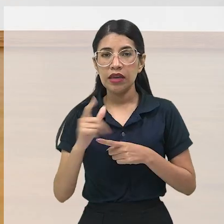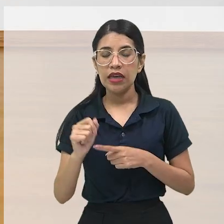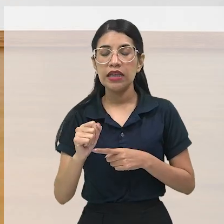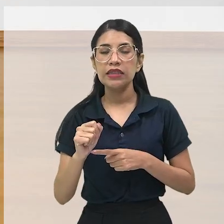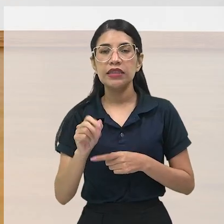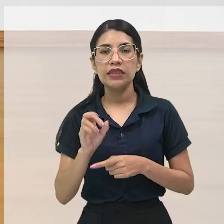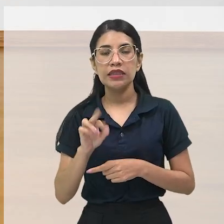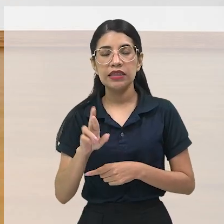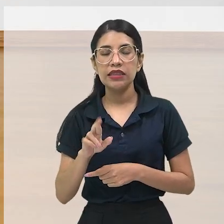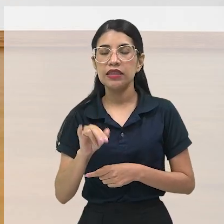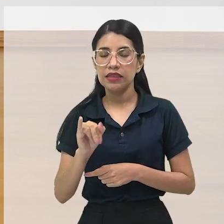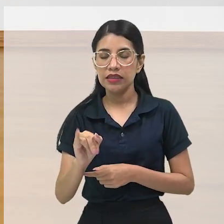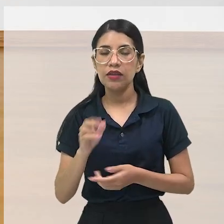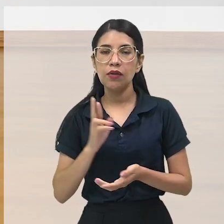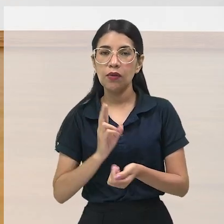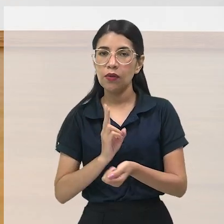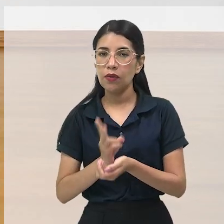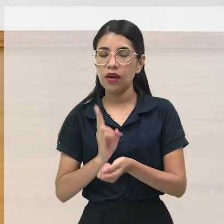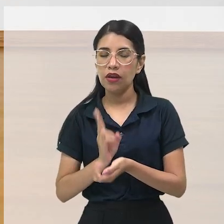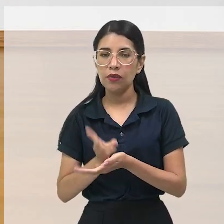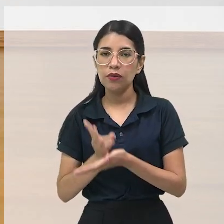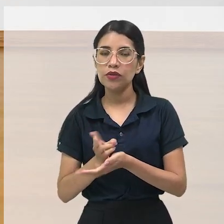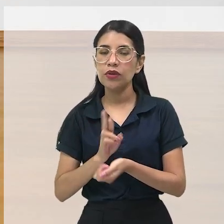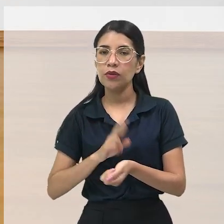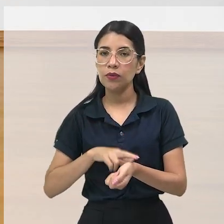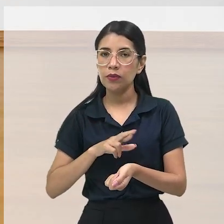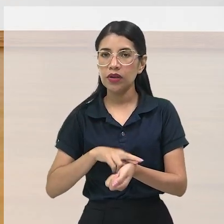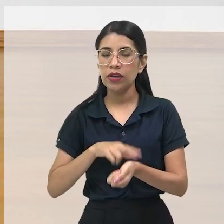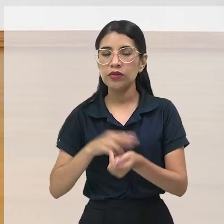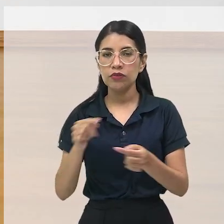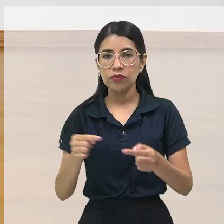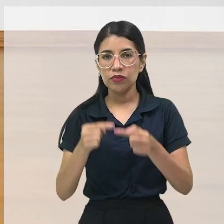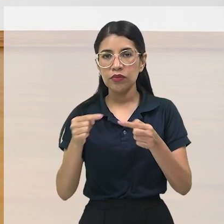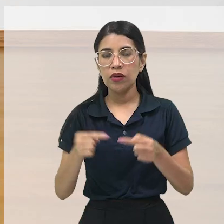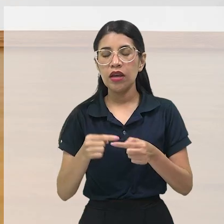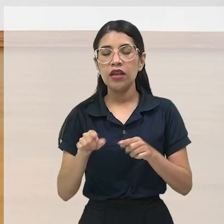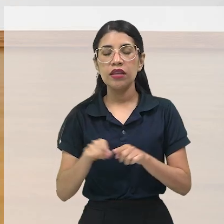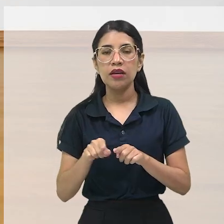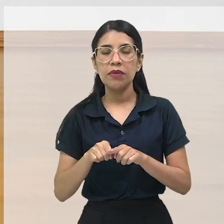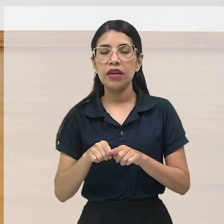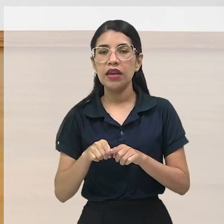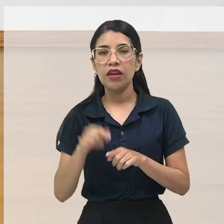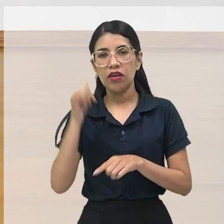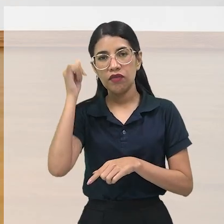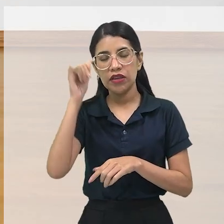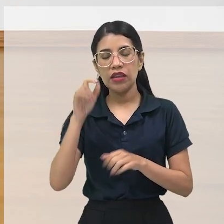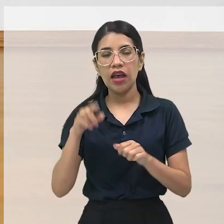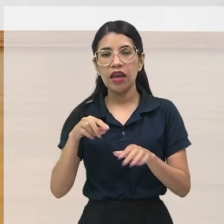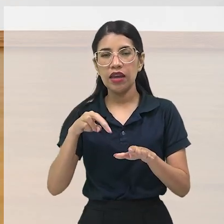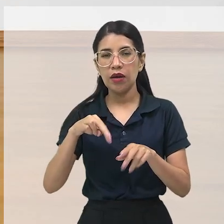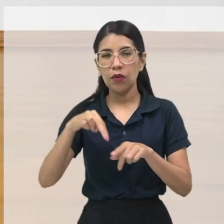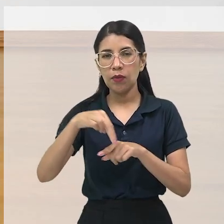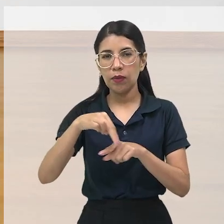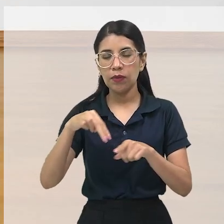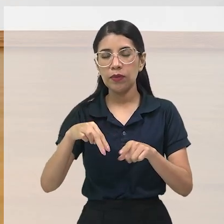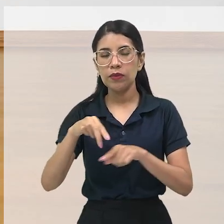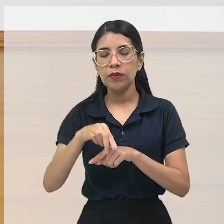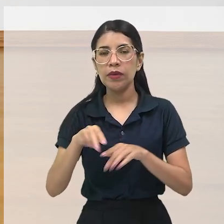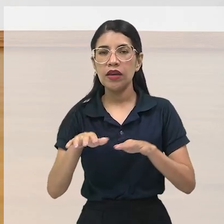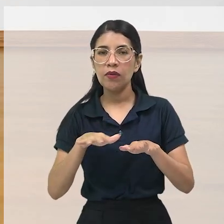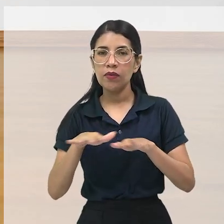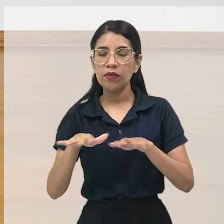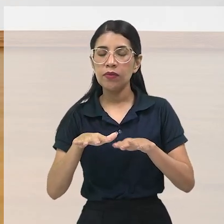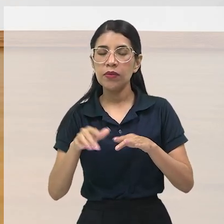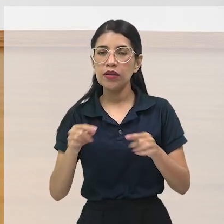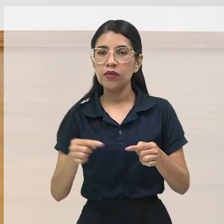o ritmo, não encostar num pedaço de madeira e conseguir realizar a sequência